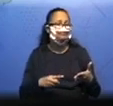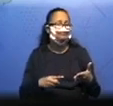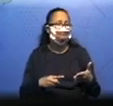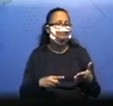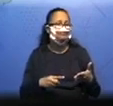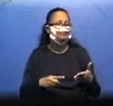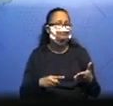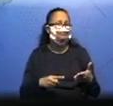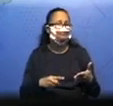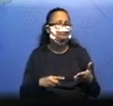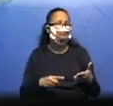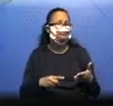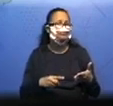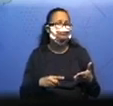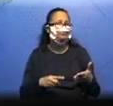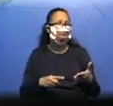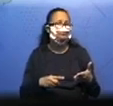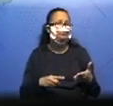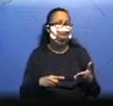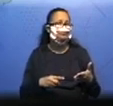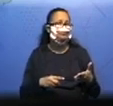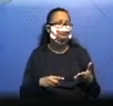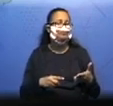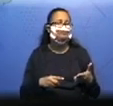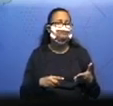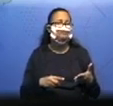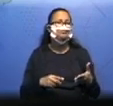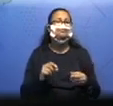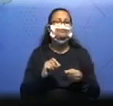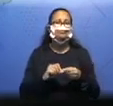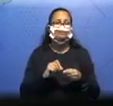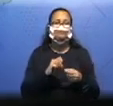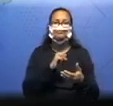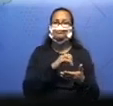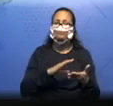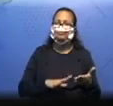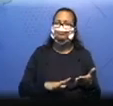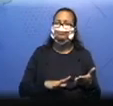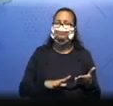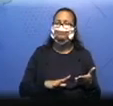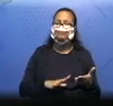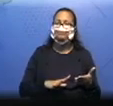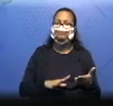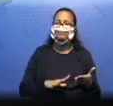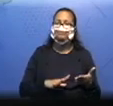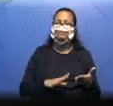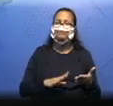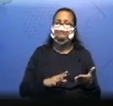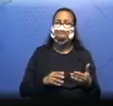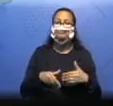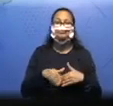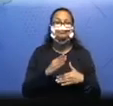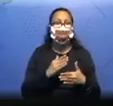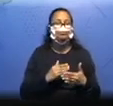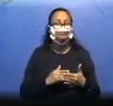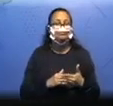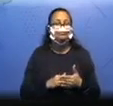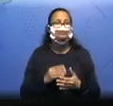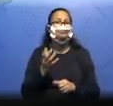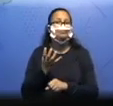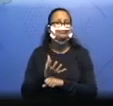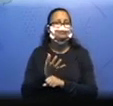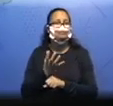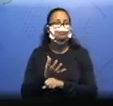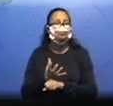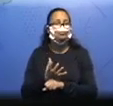Se vocês não lerem, vocês não fazem, vocês não conseguem fazer as atividades propostas.